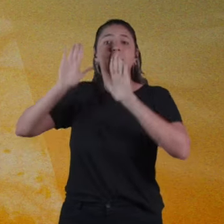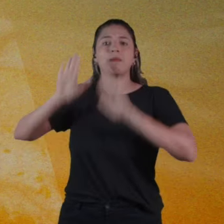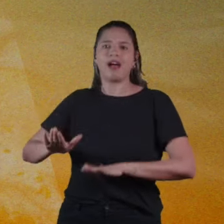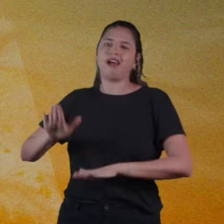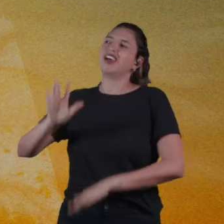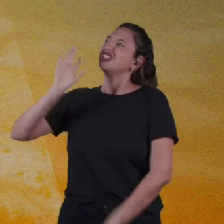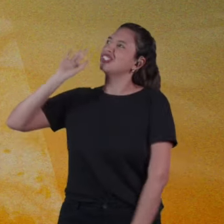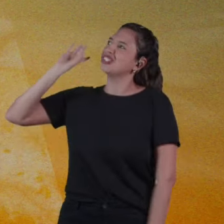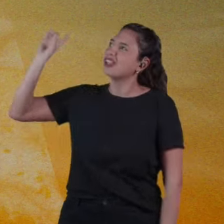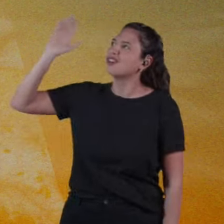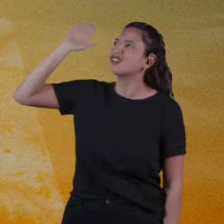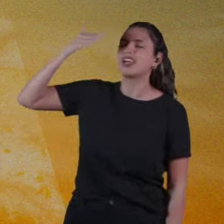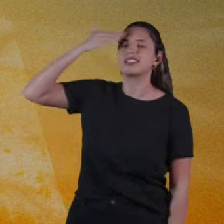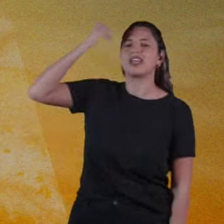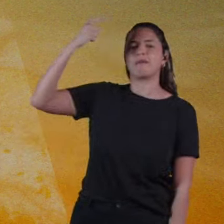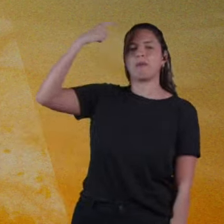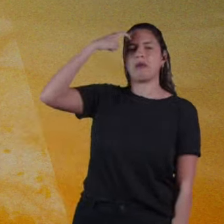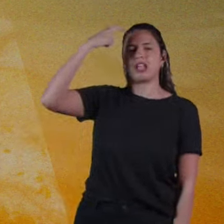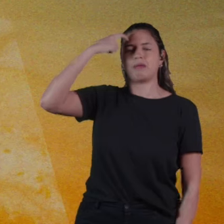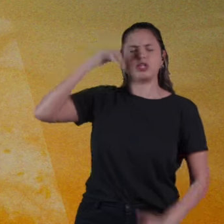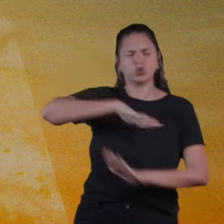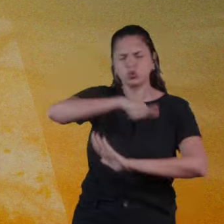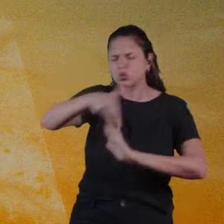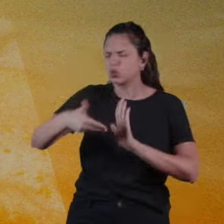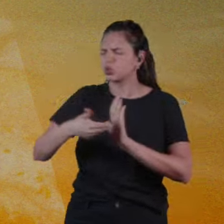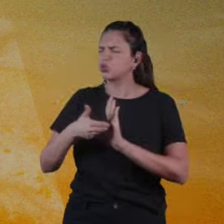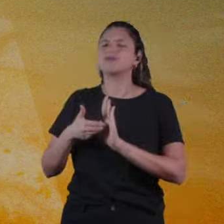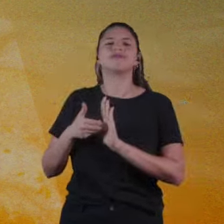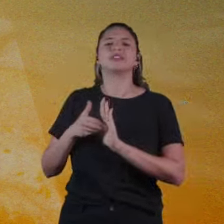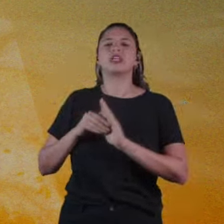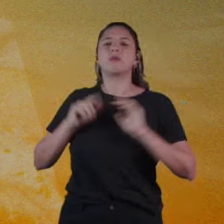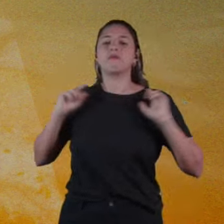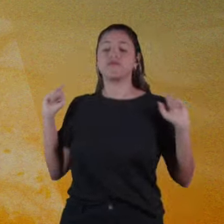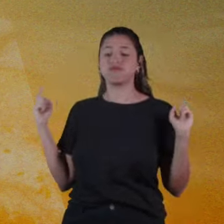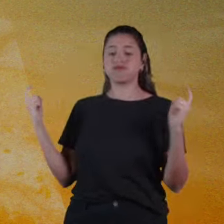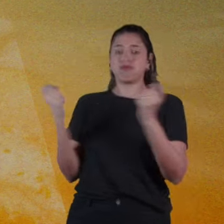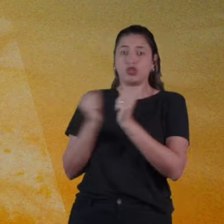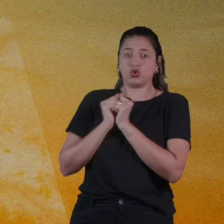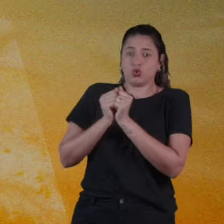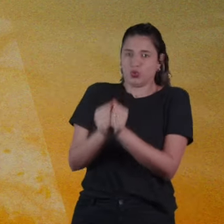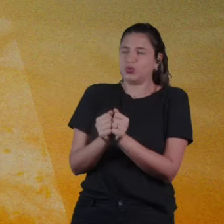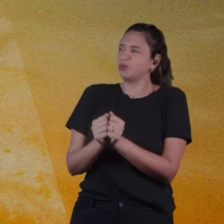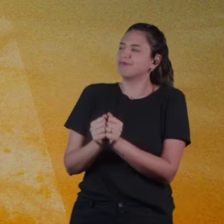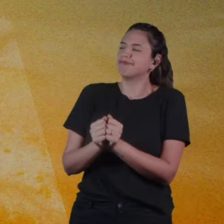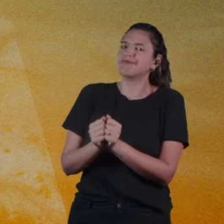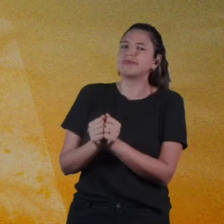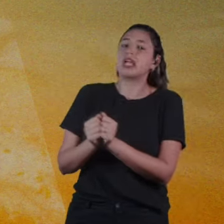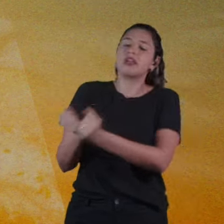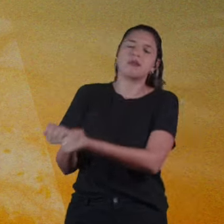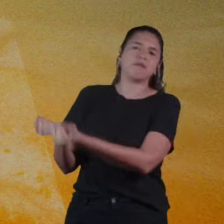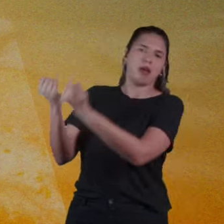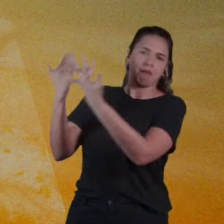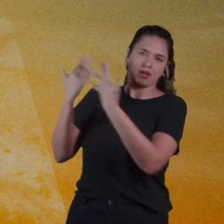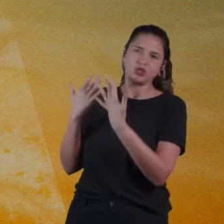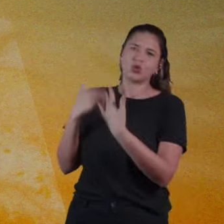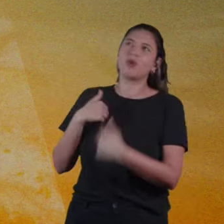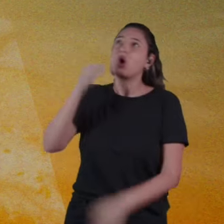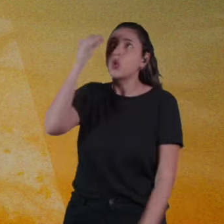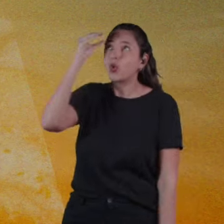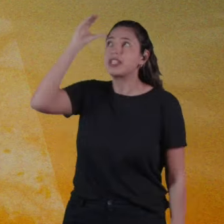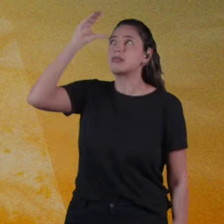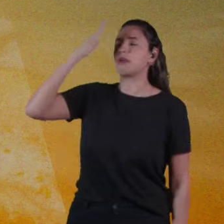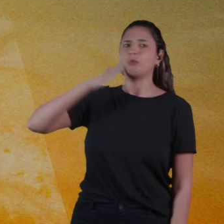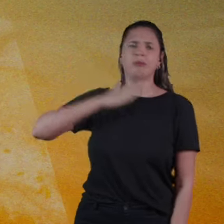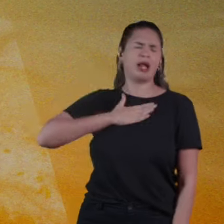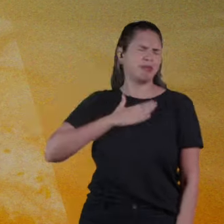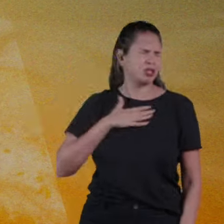toda. Tu me cercas por trás e por diante, e sobre mim pões a mão. Tal conhecimento é maravilhoso demais para